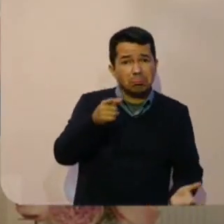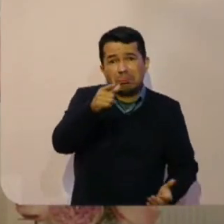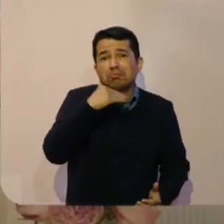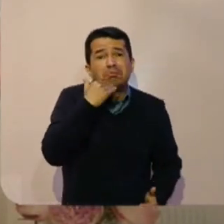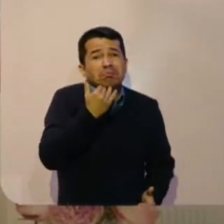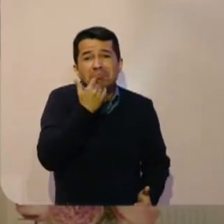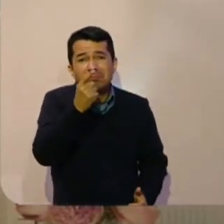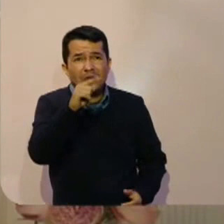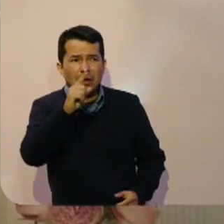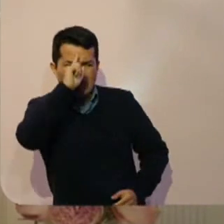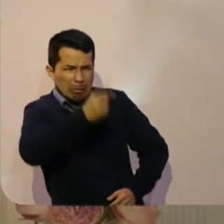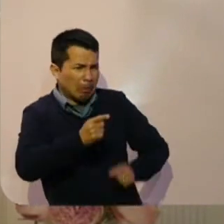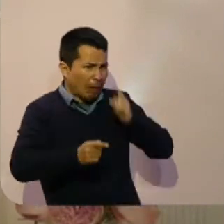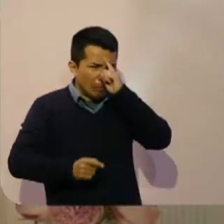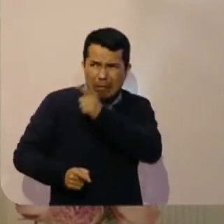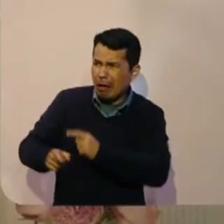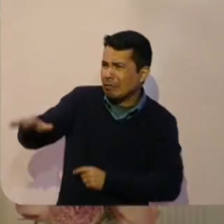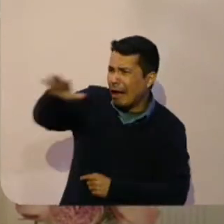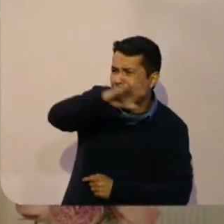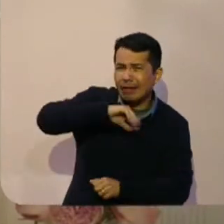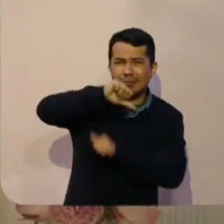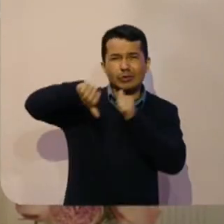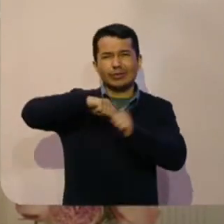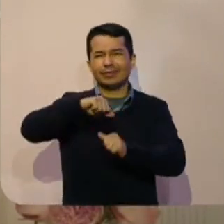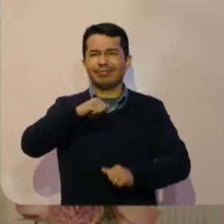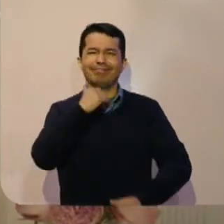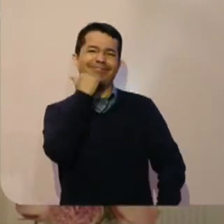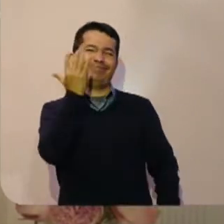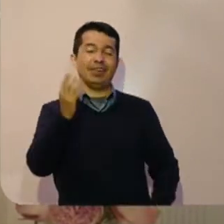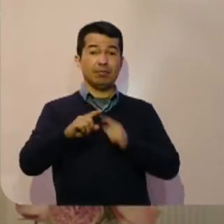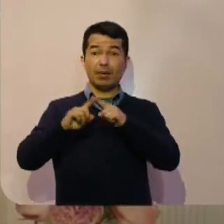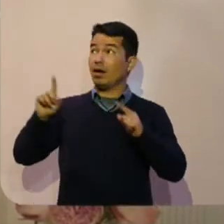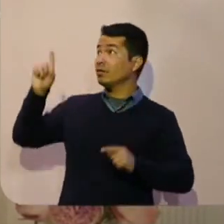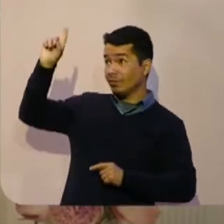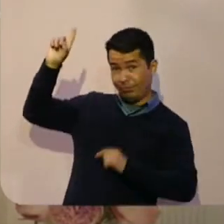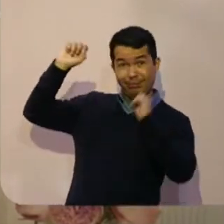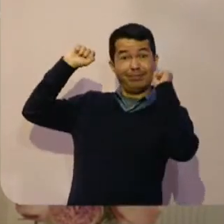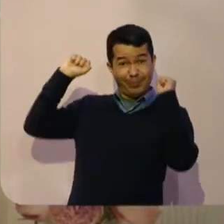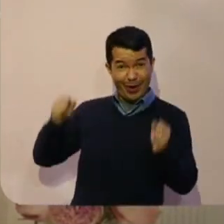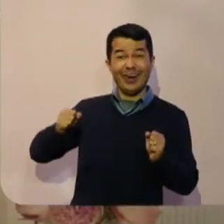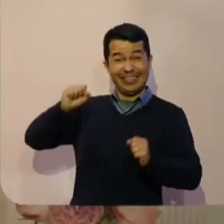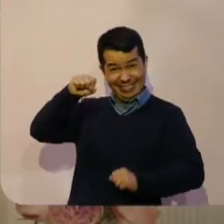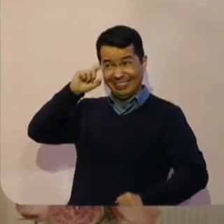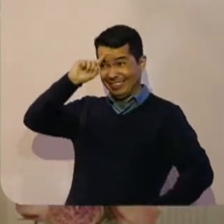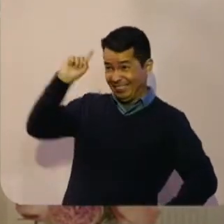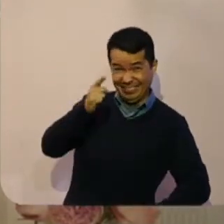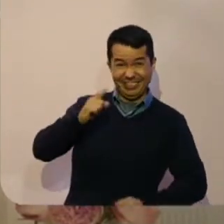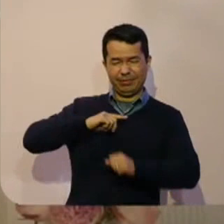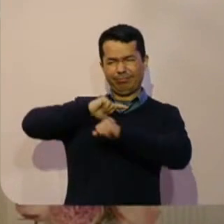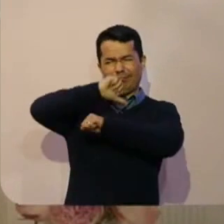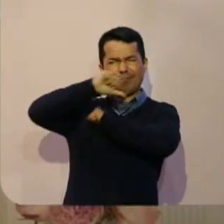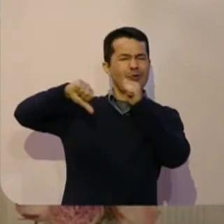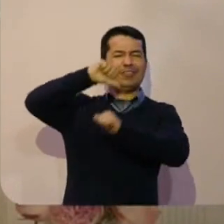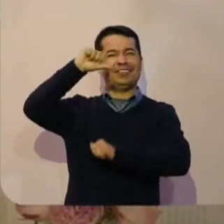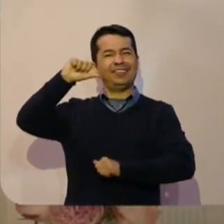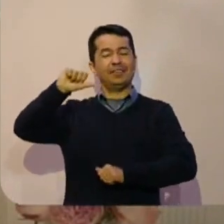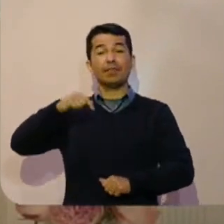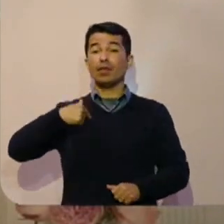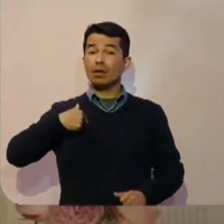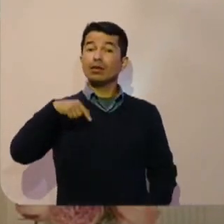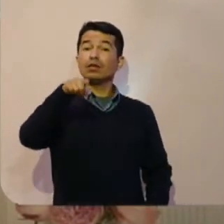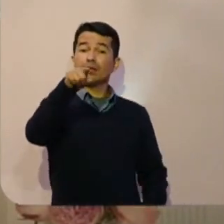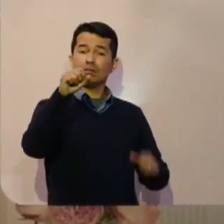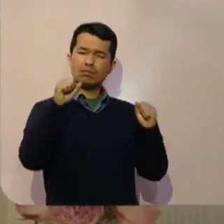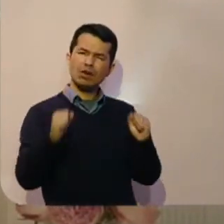posso caminhar com Ele e descansar no meio da minha ansiedade. Sabe, eu posso descansar minha ansiedade em